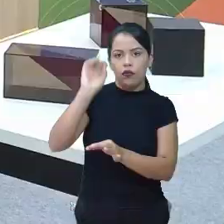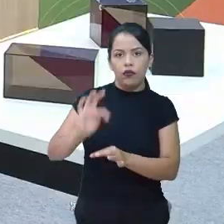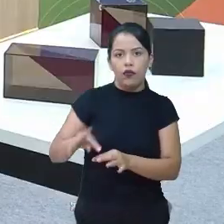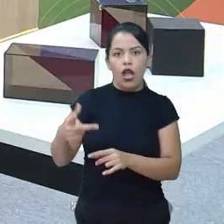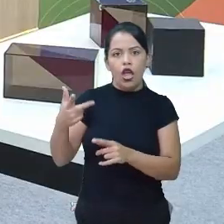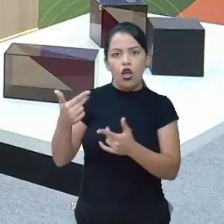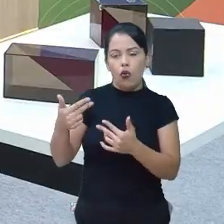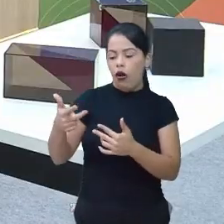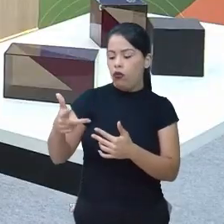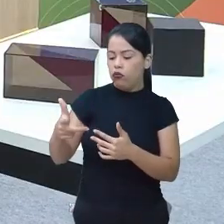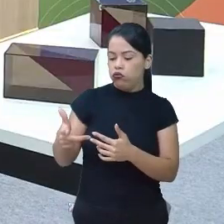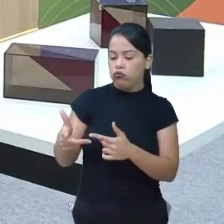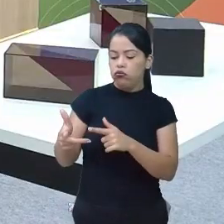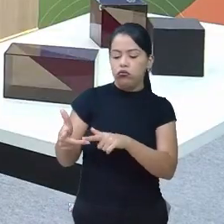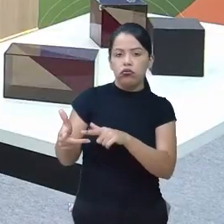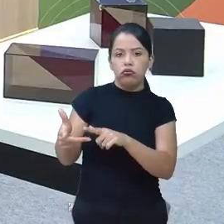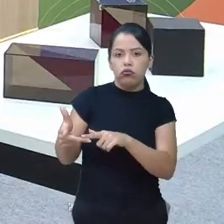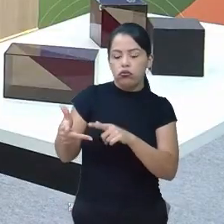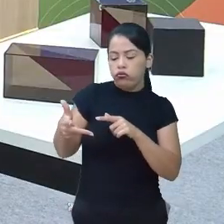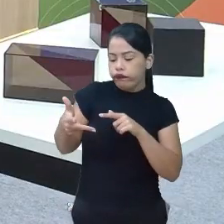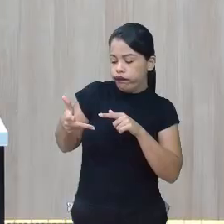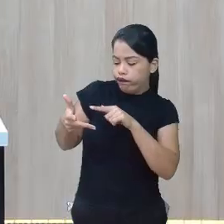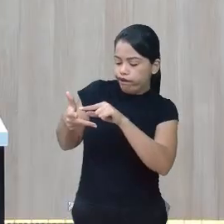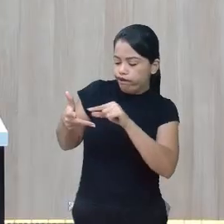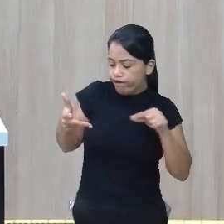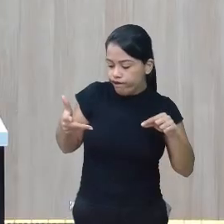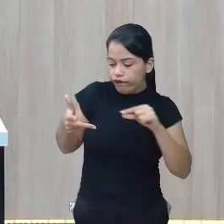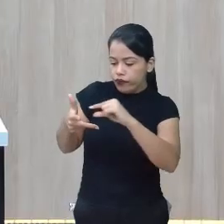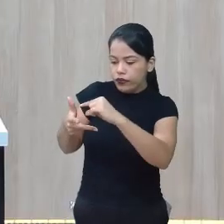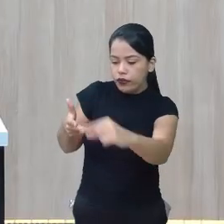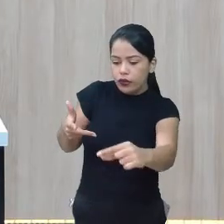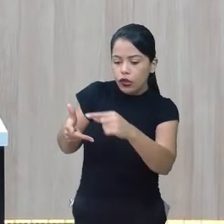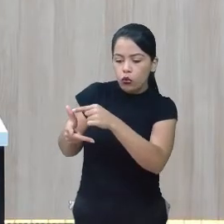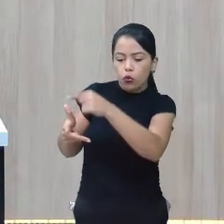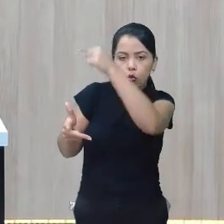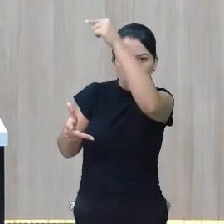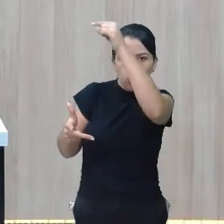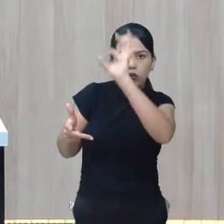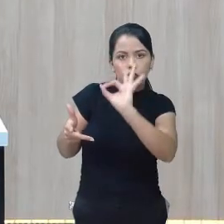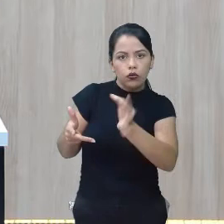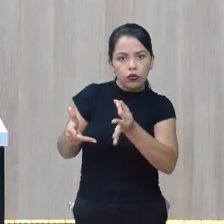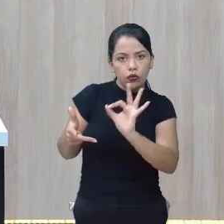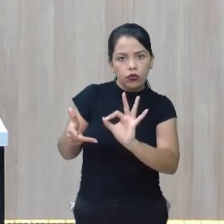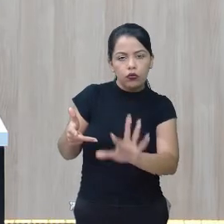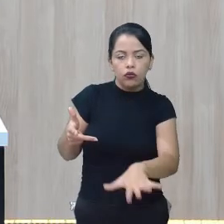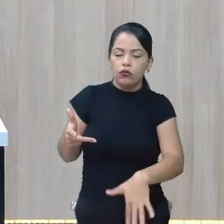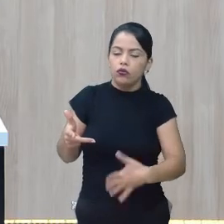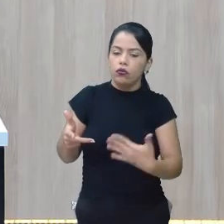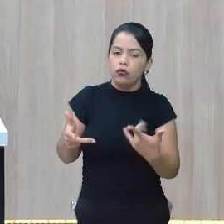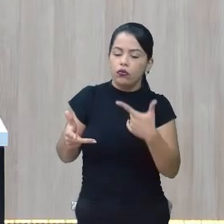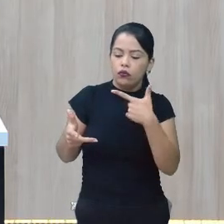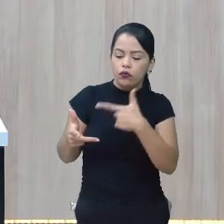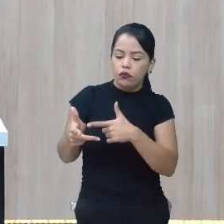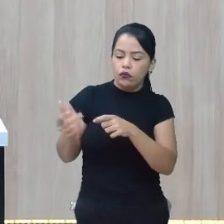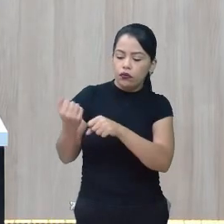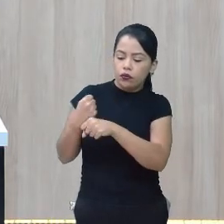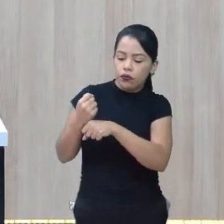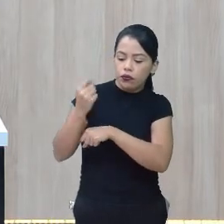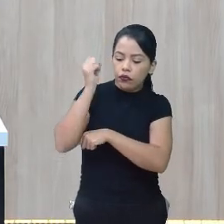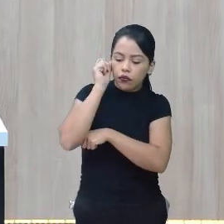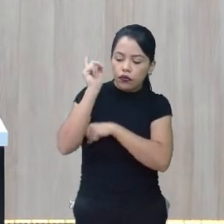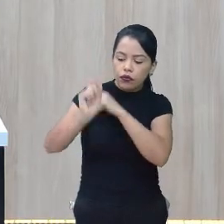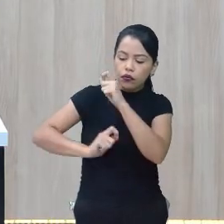para baixo e uma linha para cima, né? Então, são 3 dimensões aí sendo observadas. E é isso que constrói essa ideia